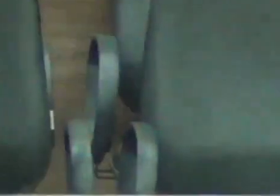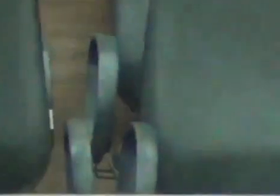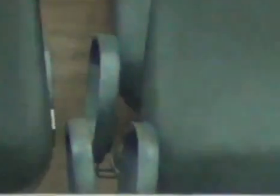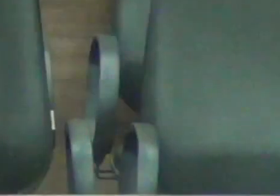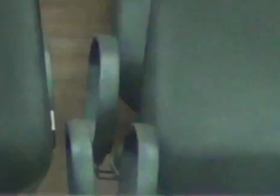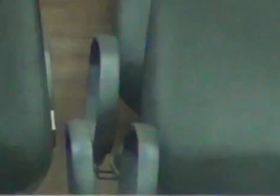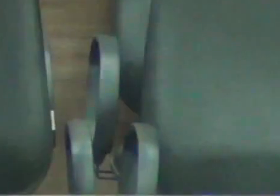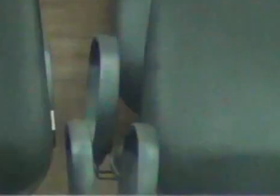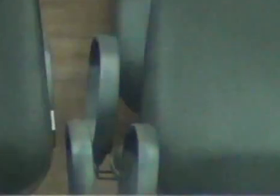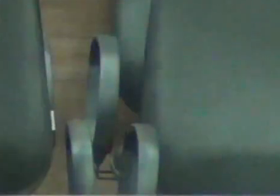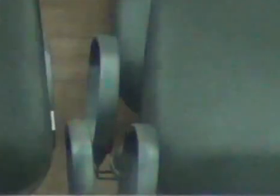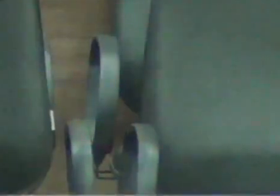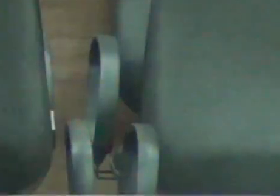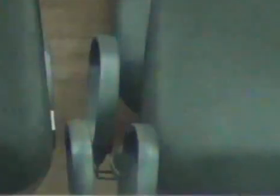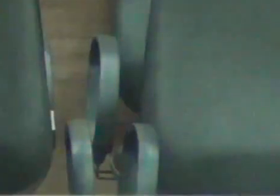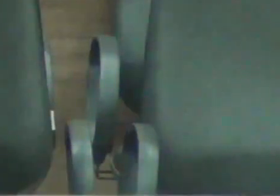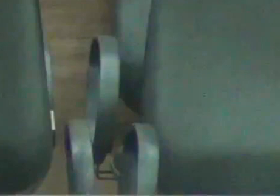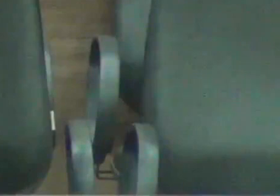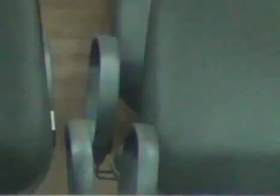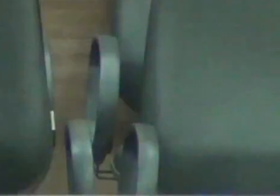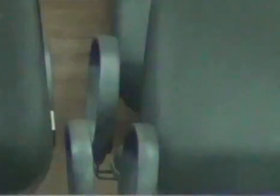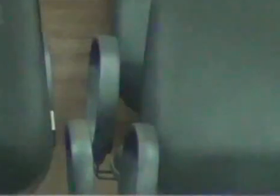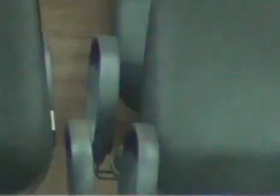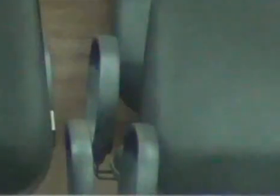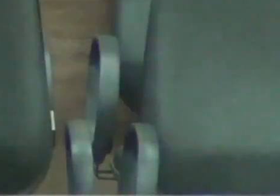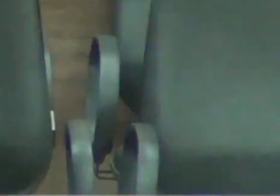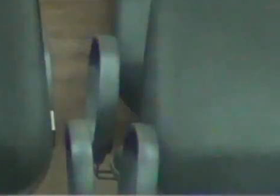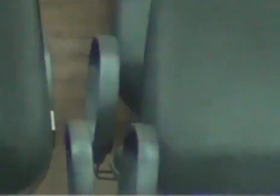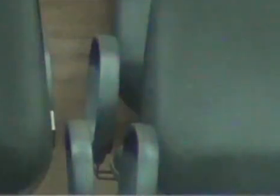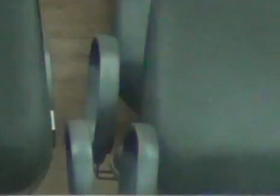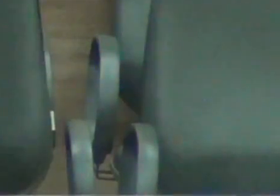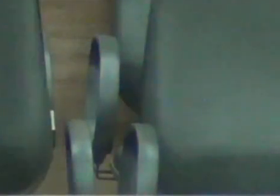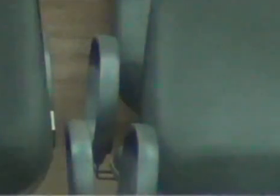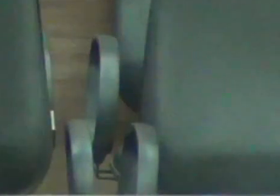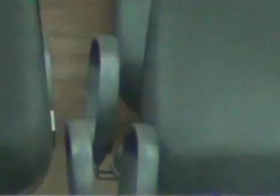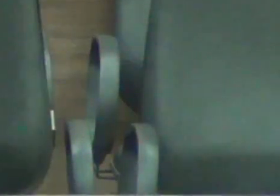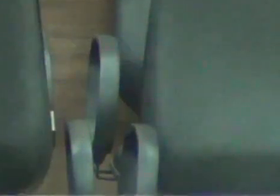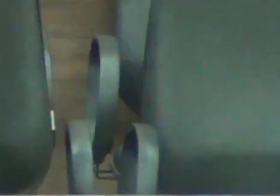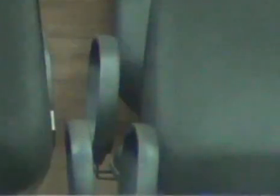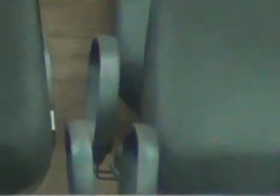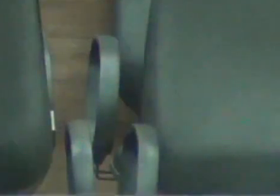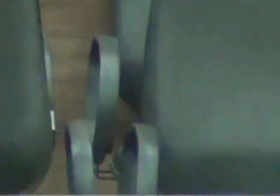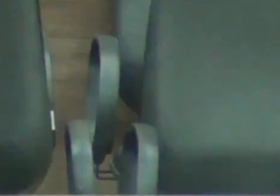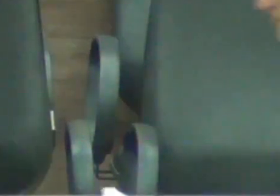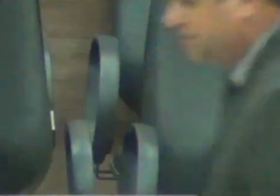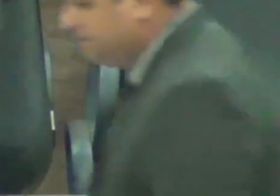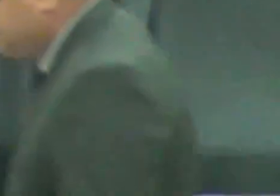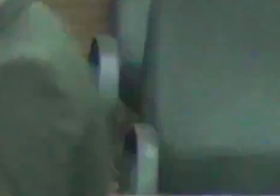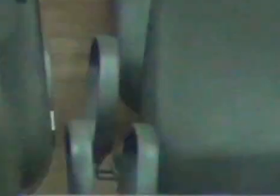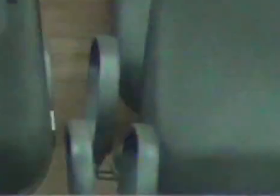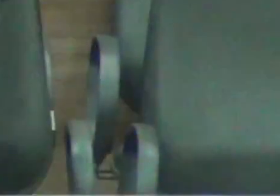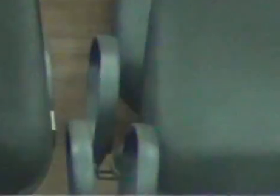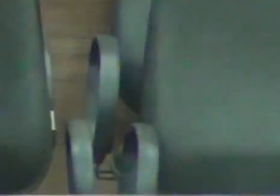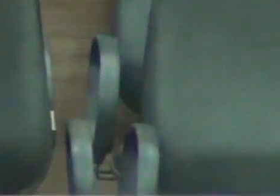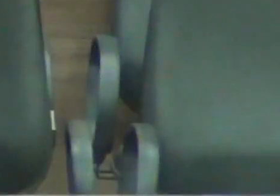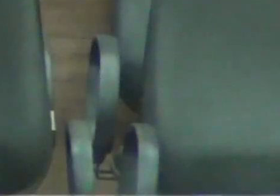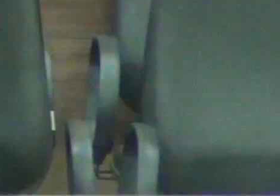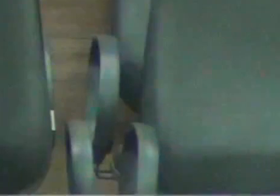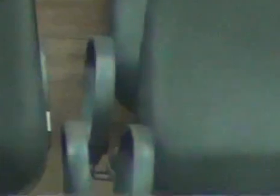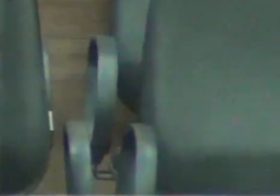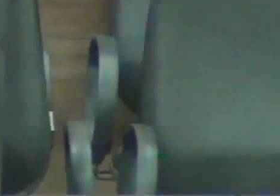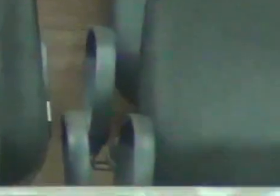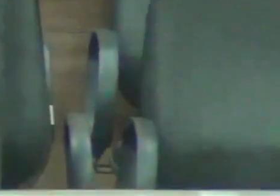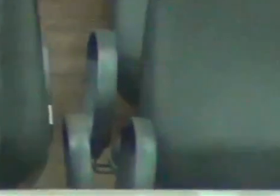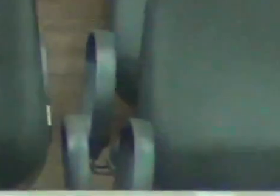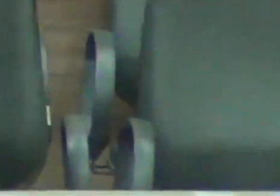Meus irmãos, eu vos saúdo com a paz do Senhor, amém? Amém. Grato a Deus por esta oportunidade de estar